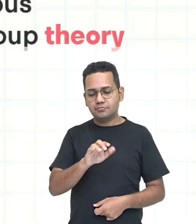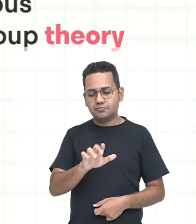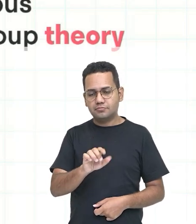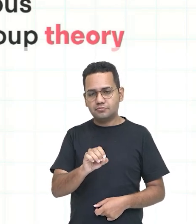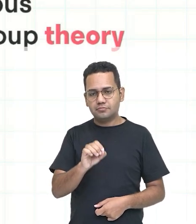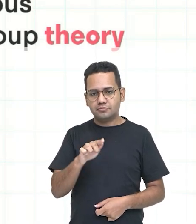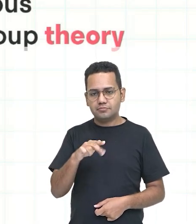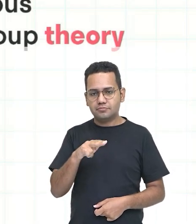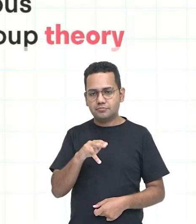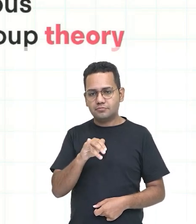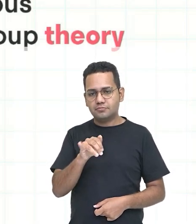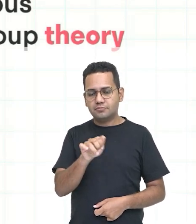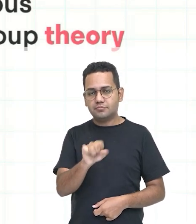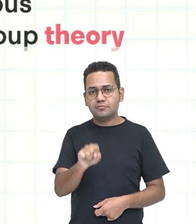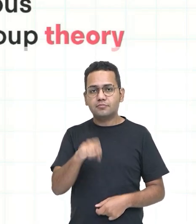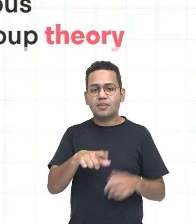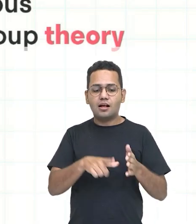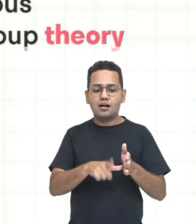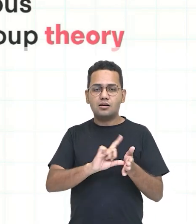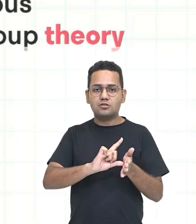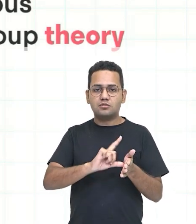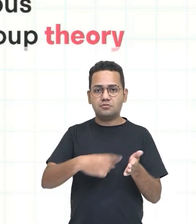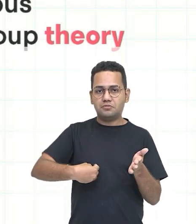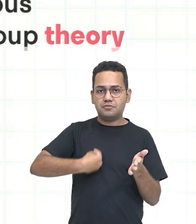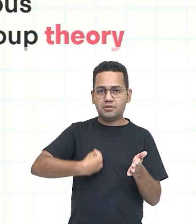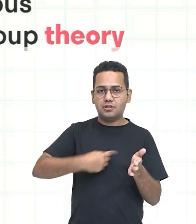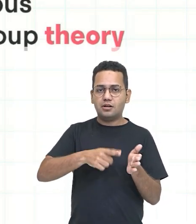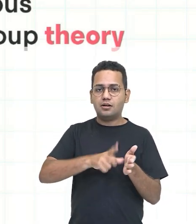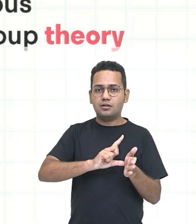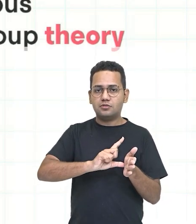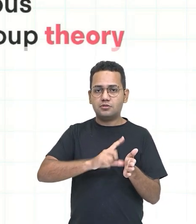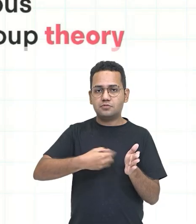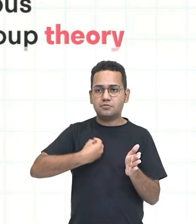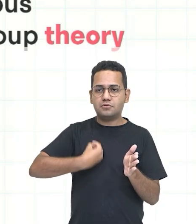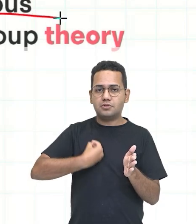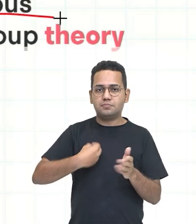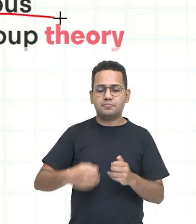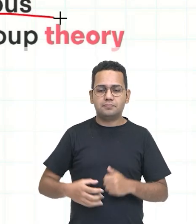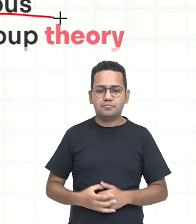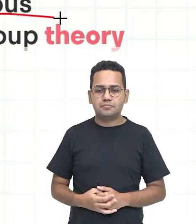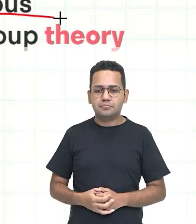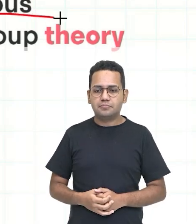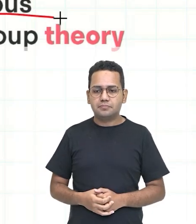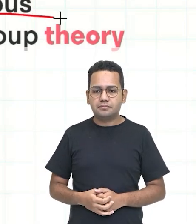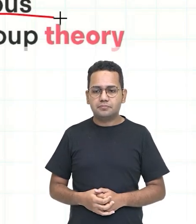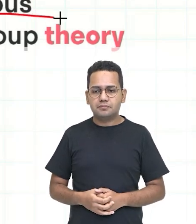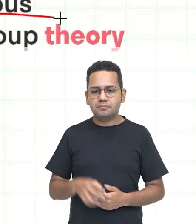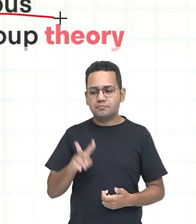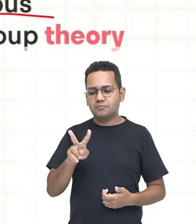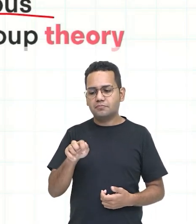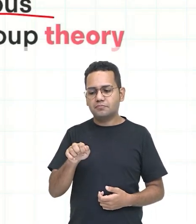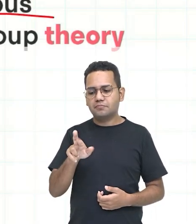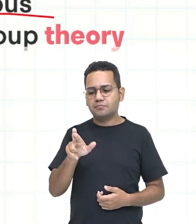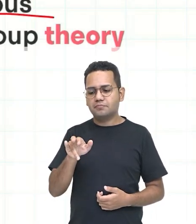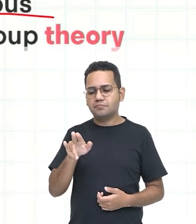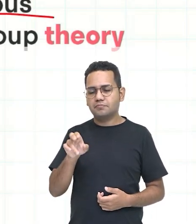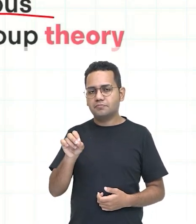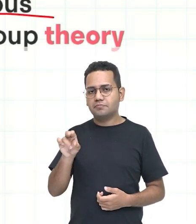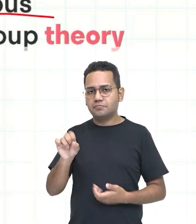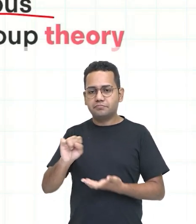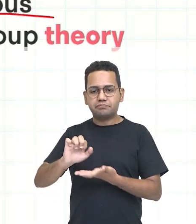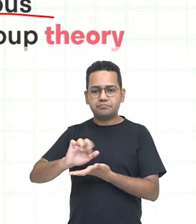palavra, biogenia, também poderia ser utilizada dessa forma. Various, nesse sentido também,